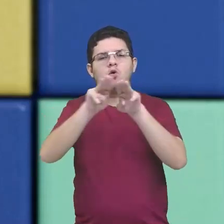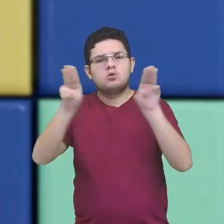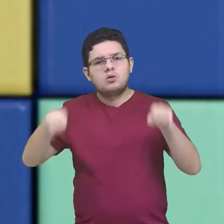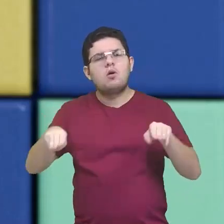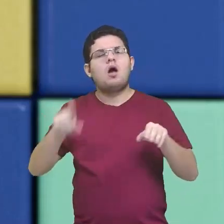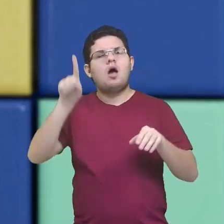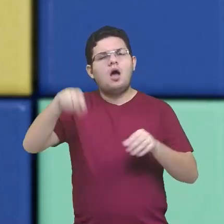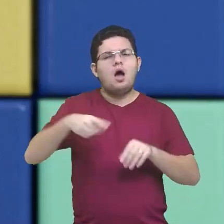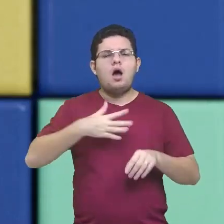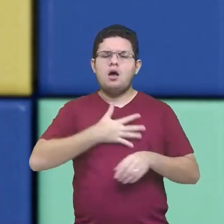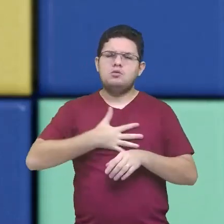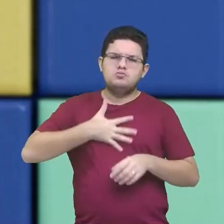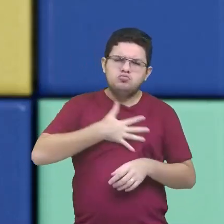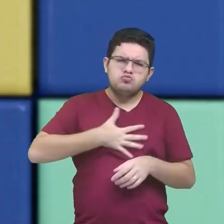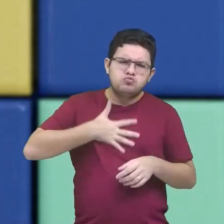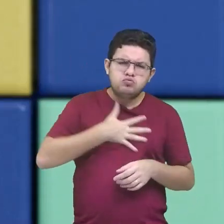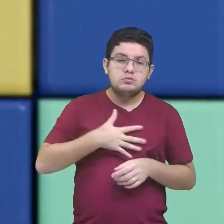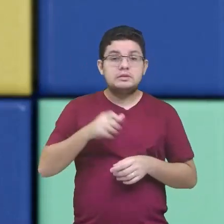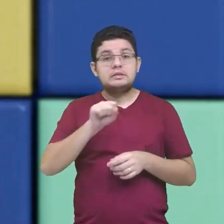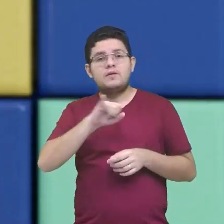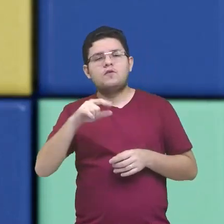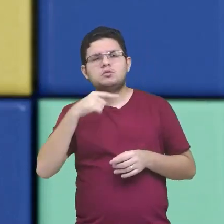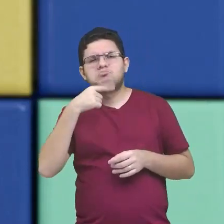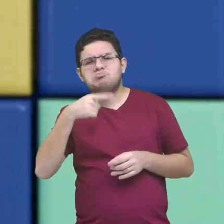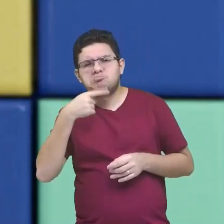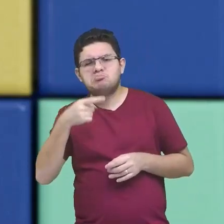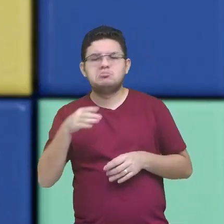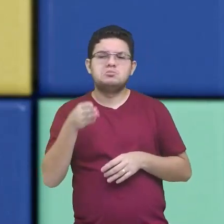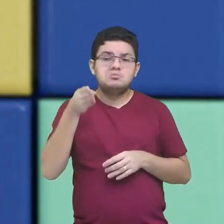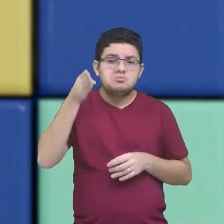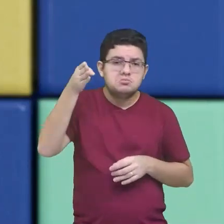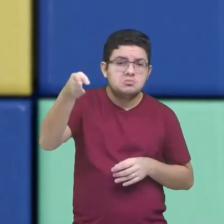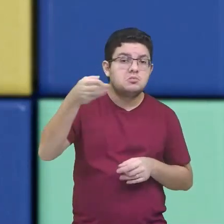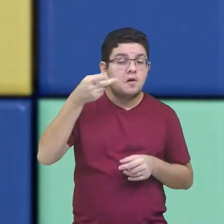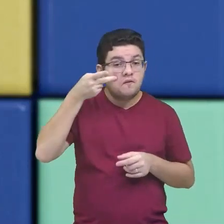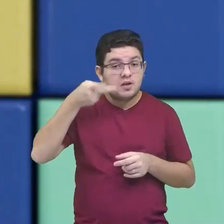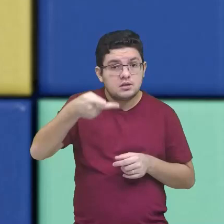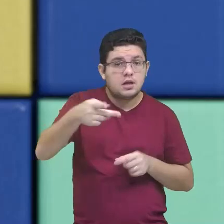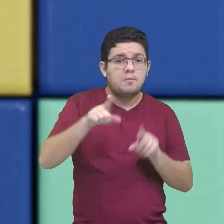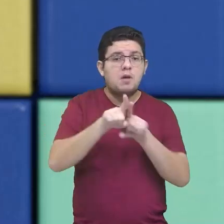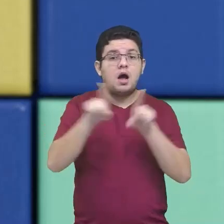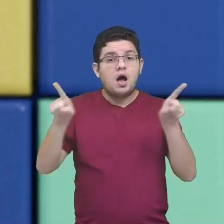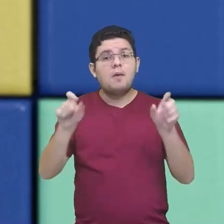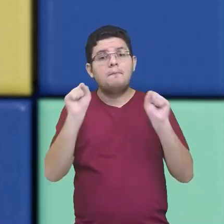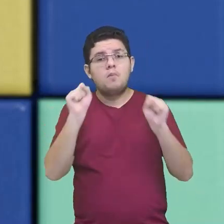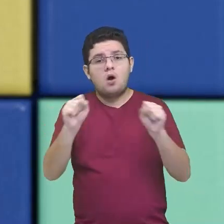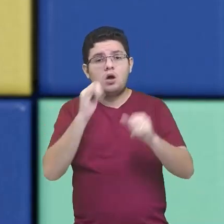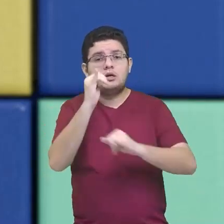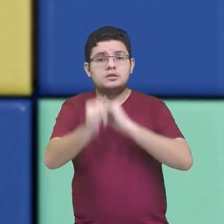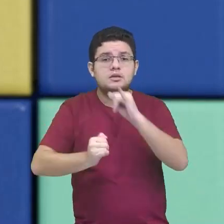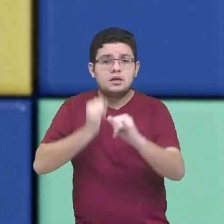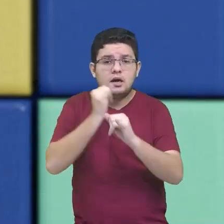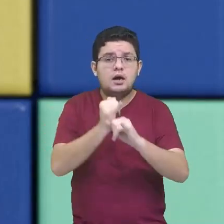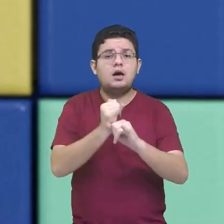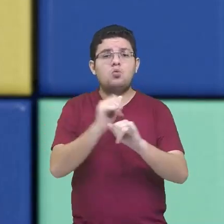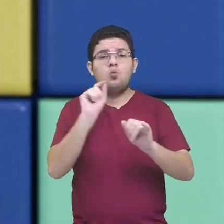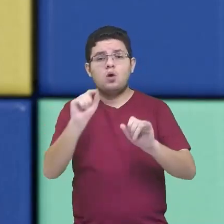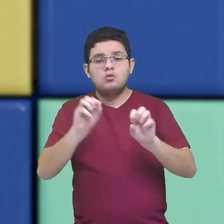tem como ir, tem como fazer essa visitinha, tá bom? Nesses museus. E olha só, tem muita gente aí falando, ó,